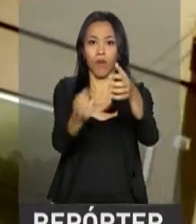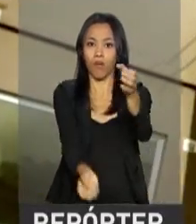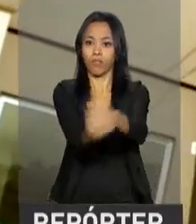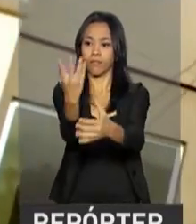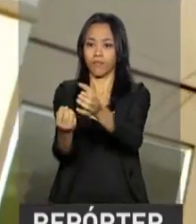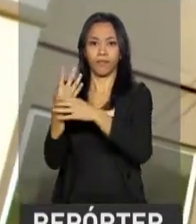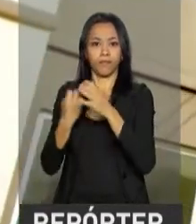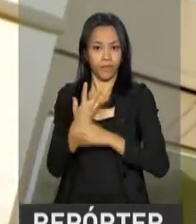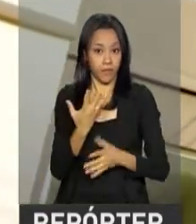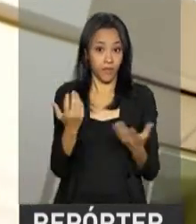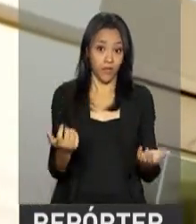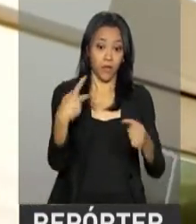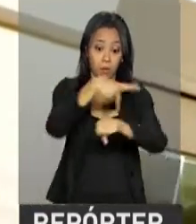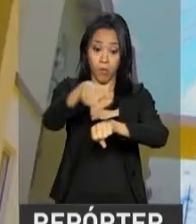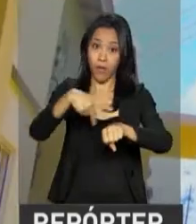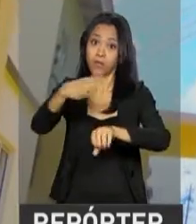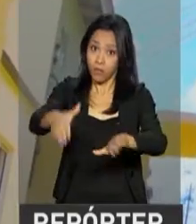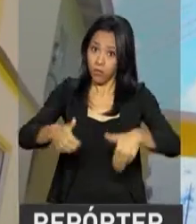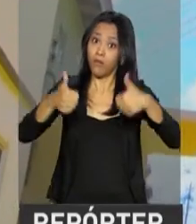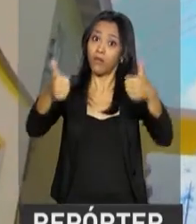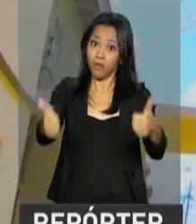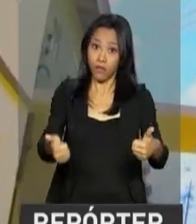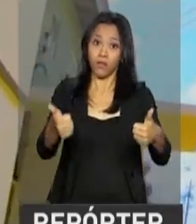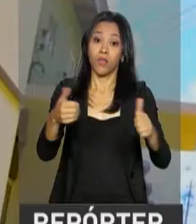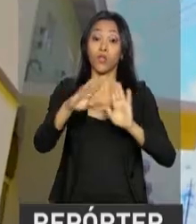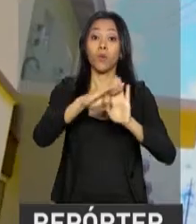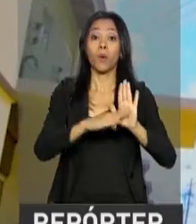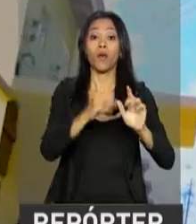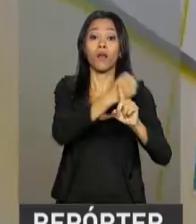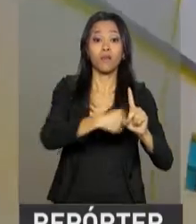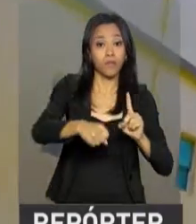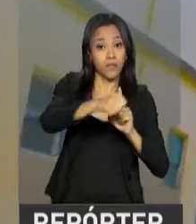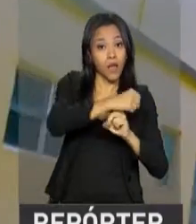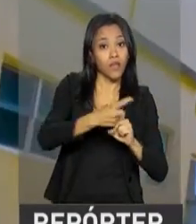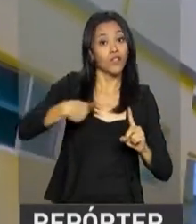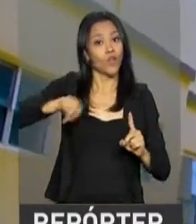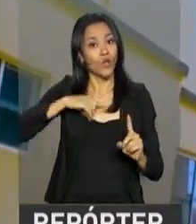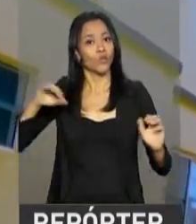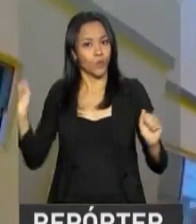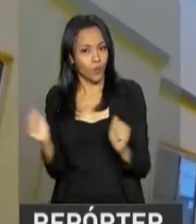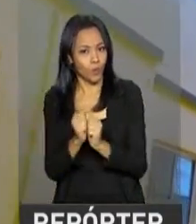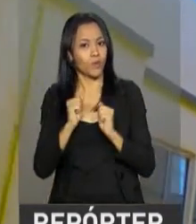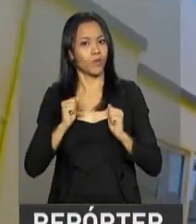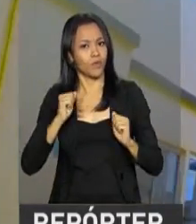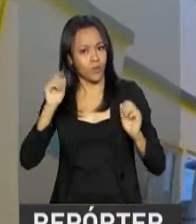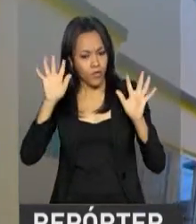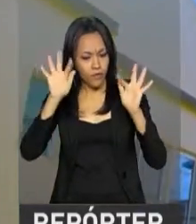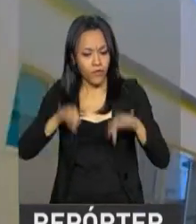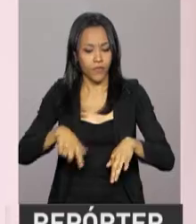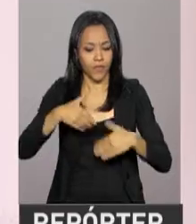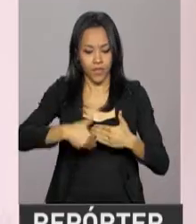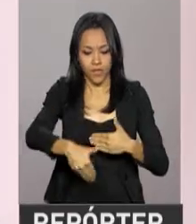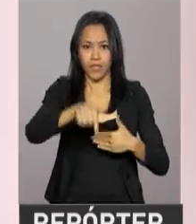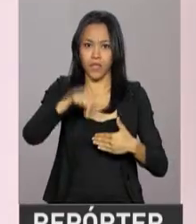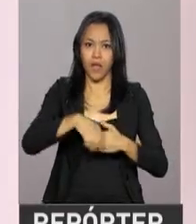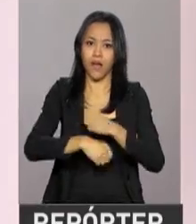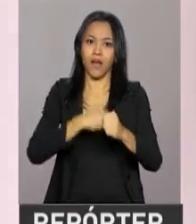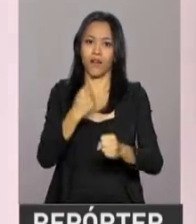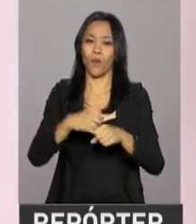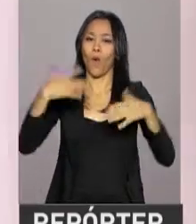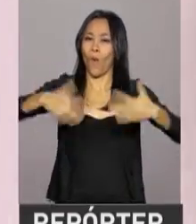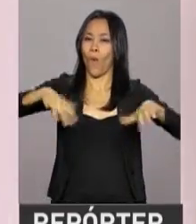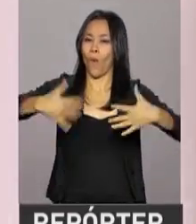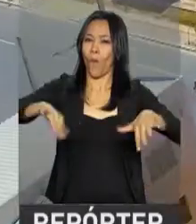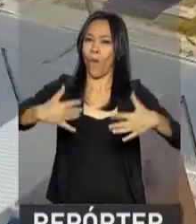o país está melhorando e com os programas sociais estamos juntos encerrando este ano 1 chave de ouro